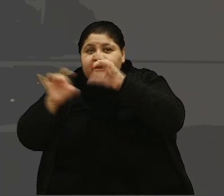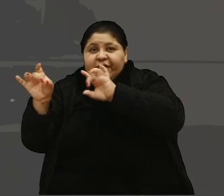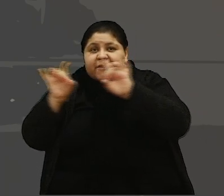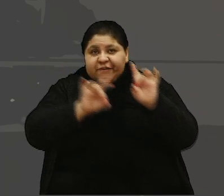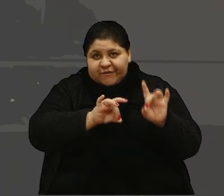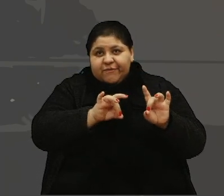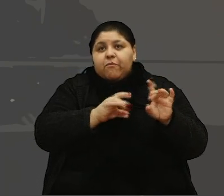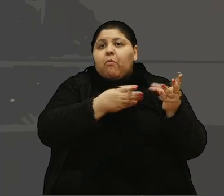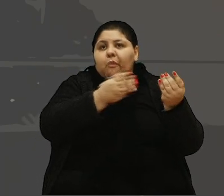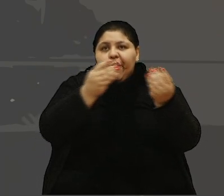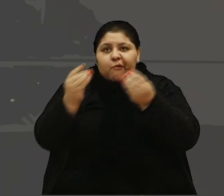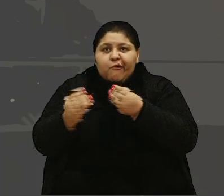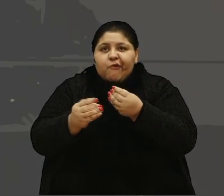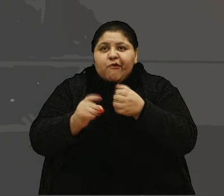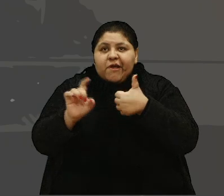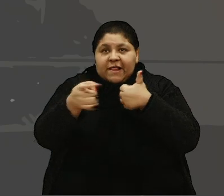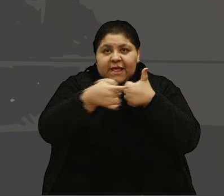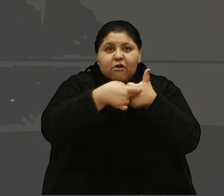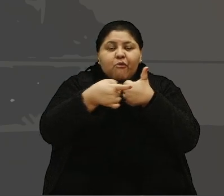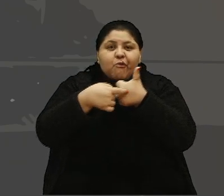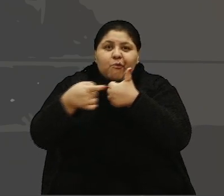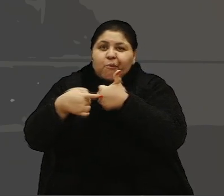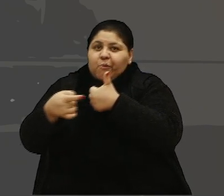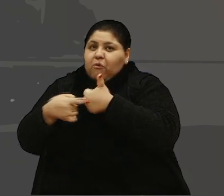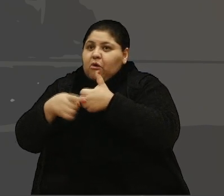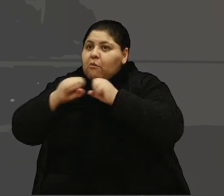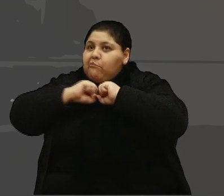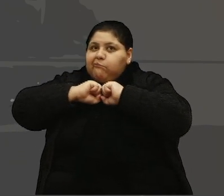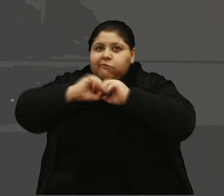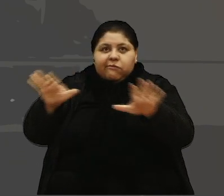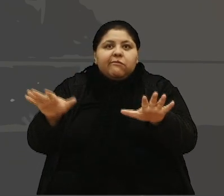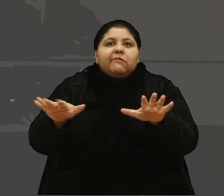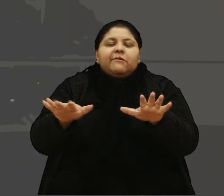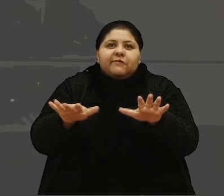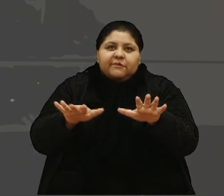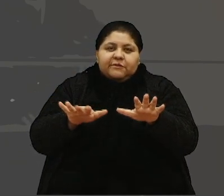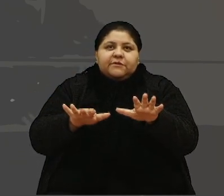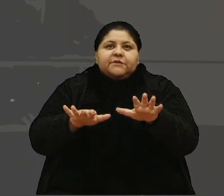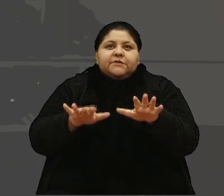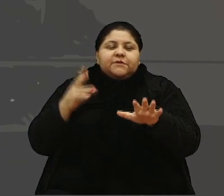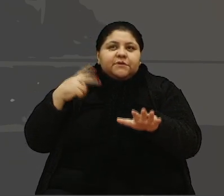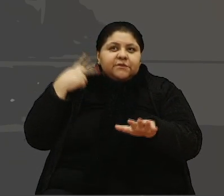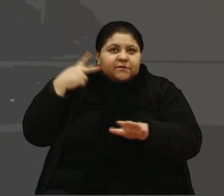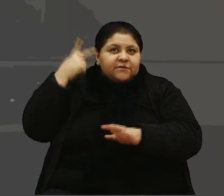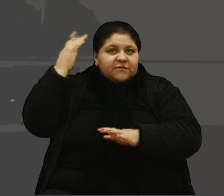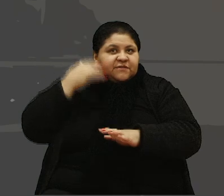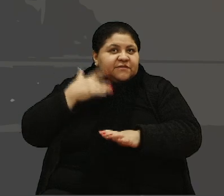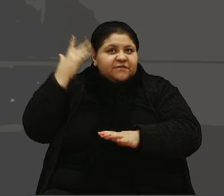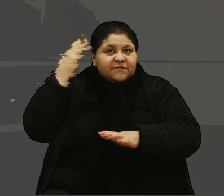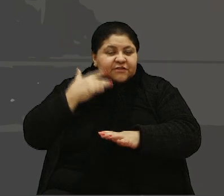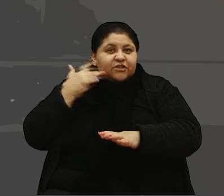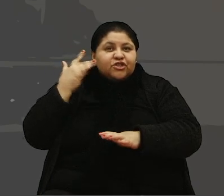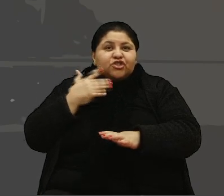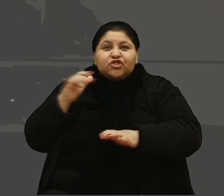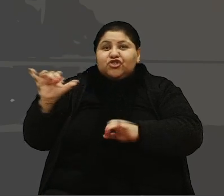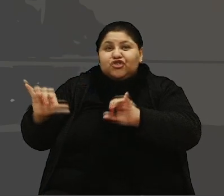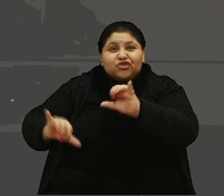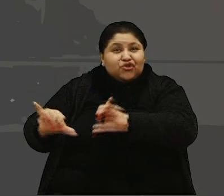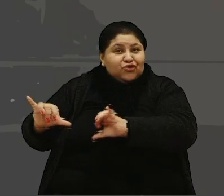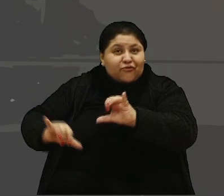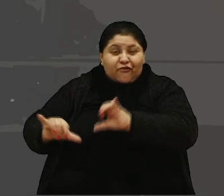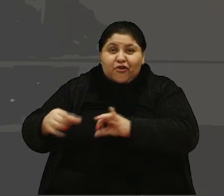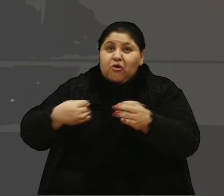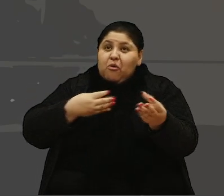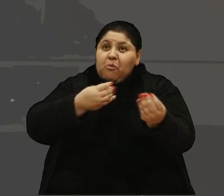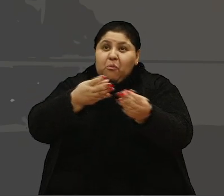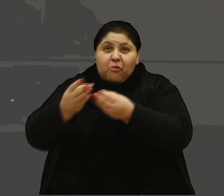bastante as curtidas dessa publicação, bombou muito, tá? A página, vereadora Dai. apanhou muito, mais que o Rock Balboa,